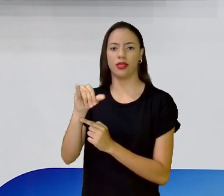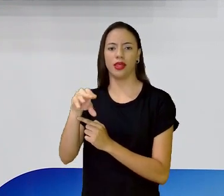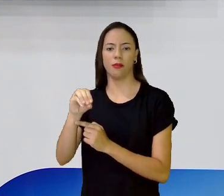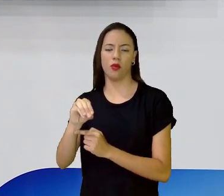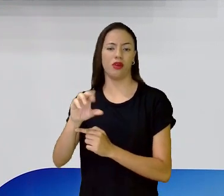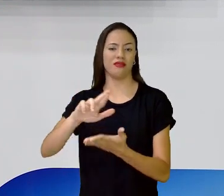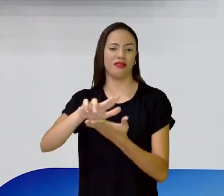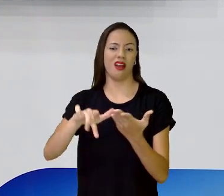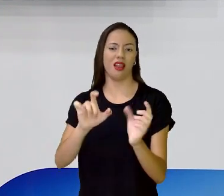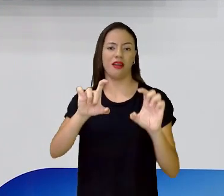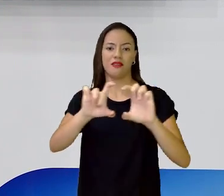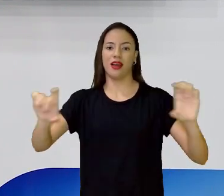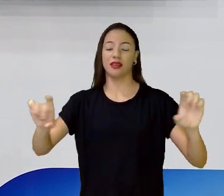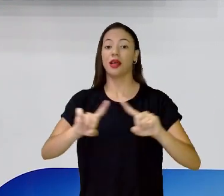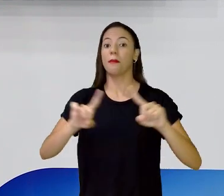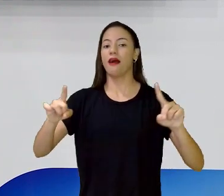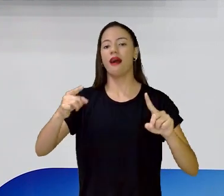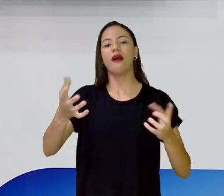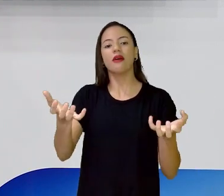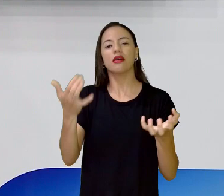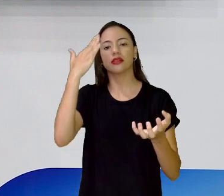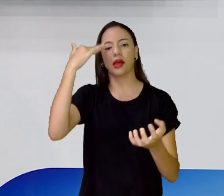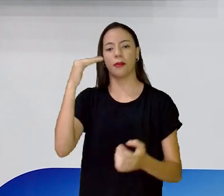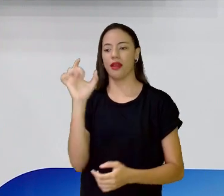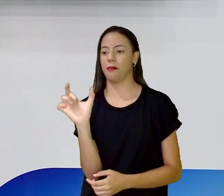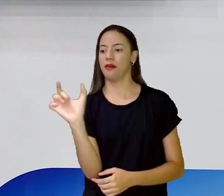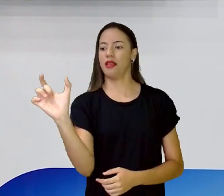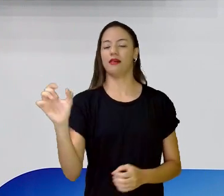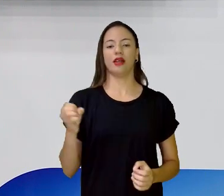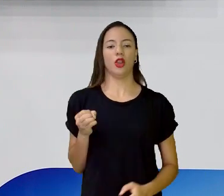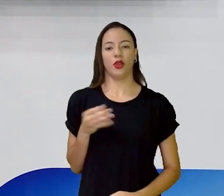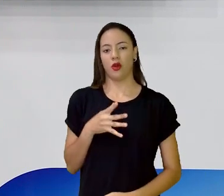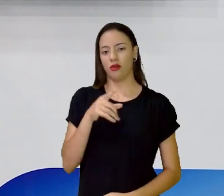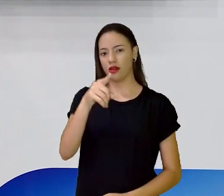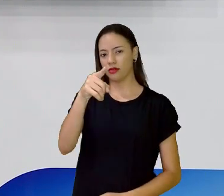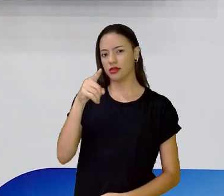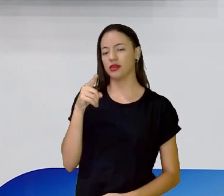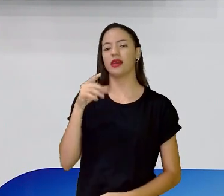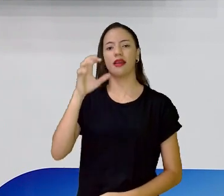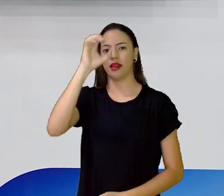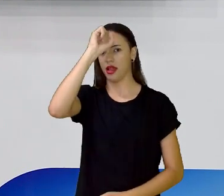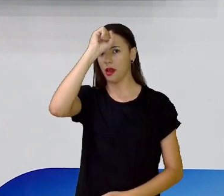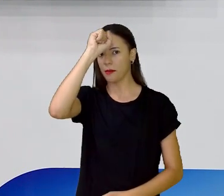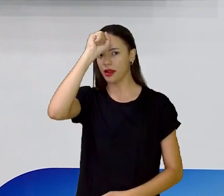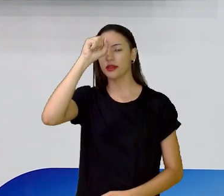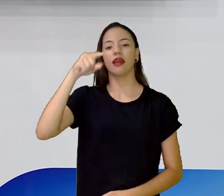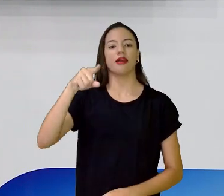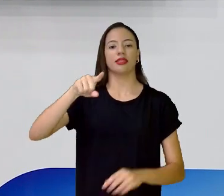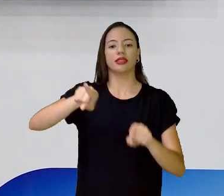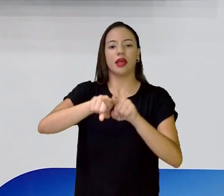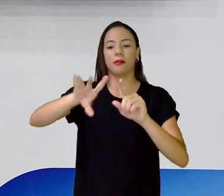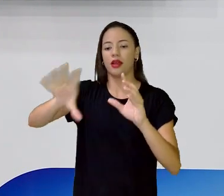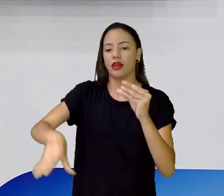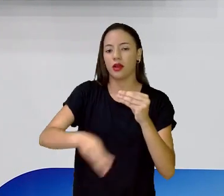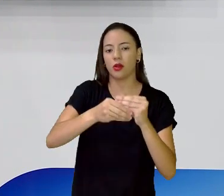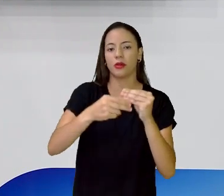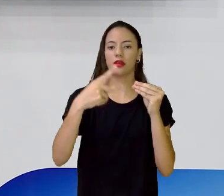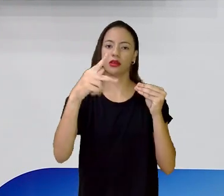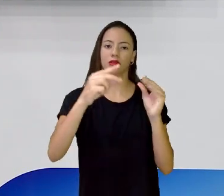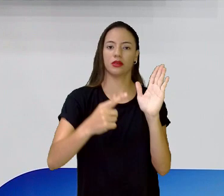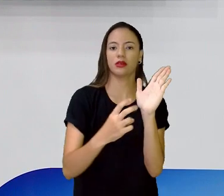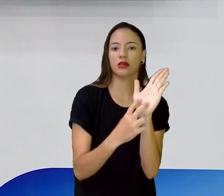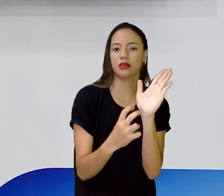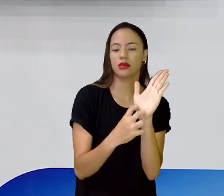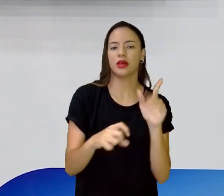tá? Mas aí eu estou te trazendo essa palavrinha nova para que você coloque sempre no seu vocabulário e fale cada vez